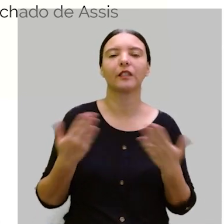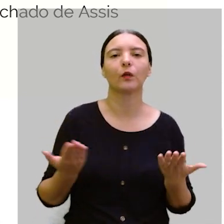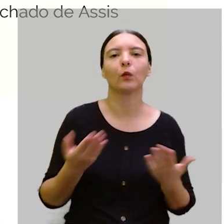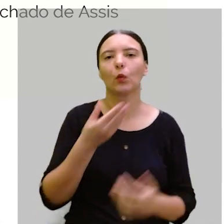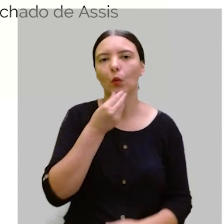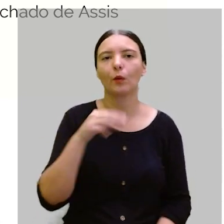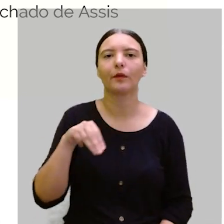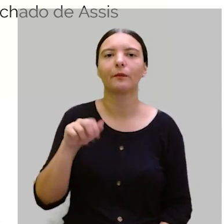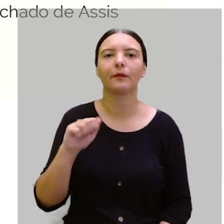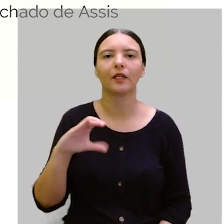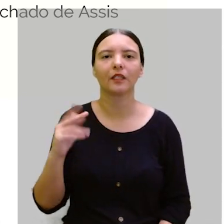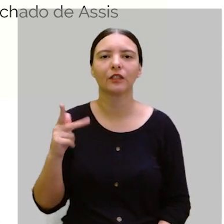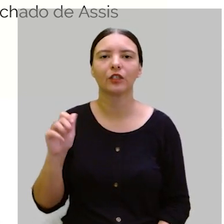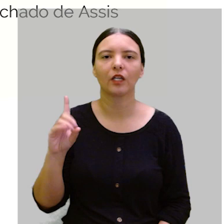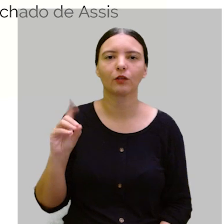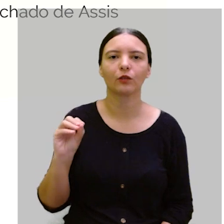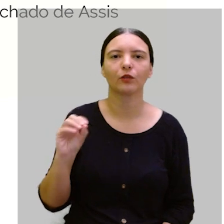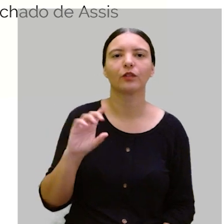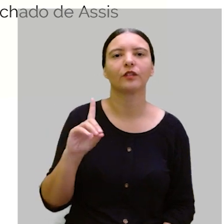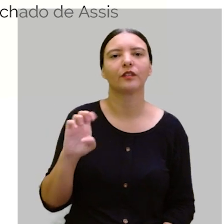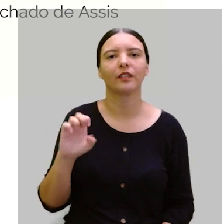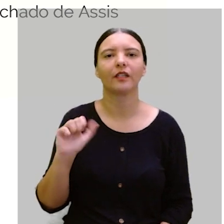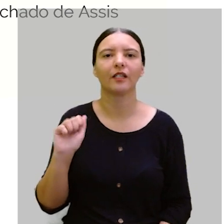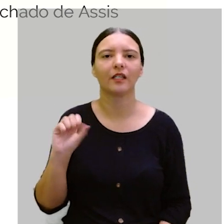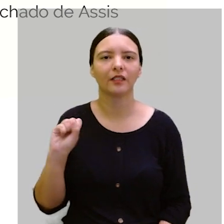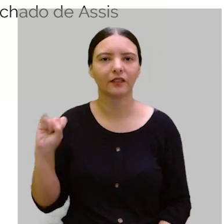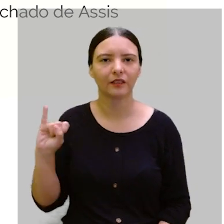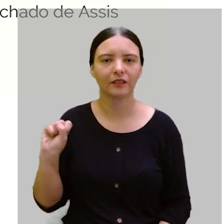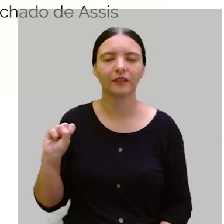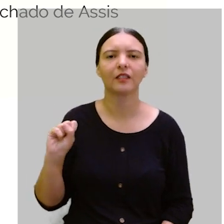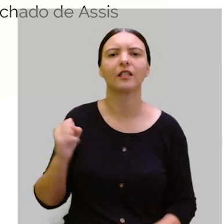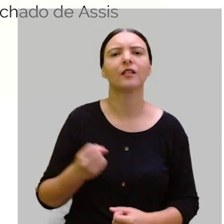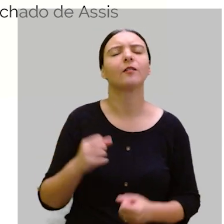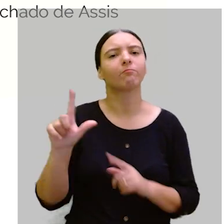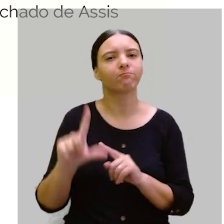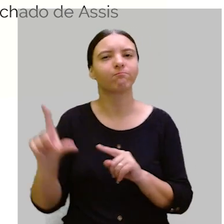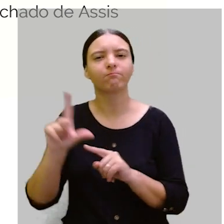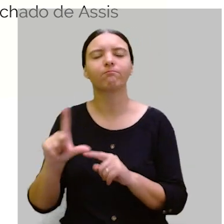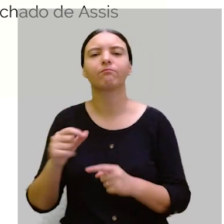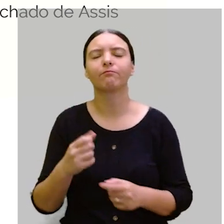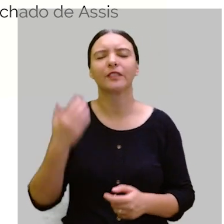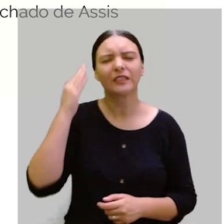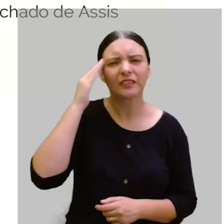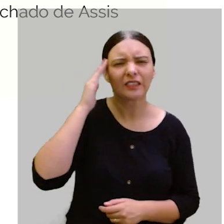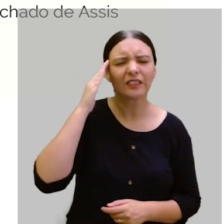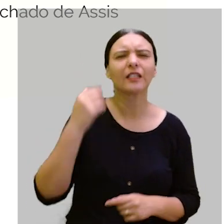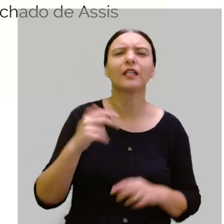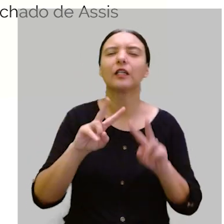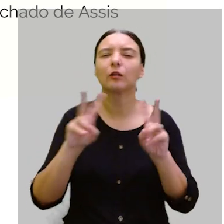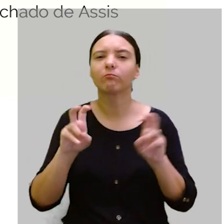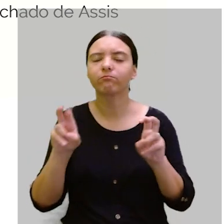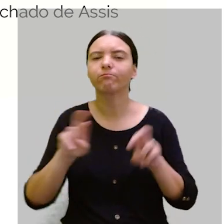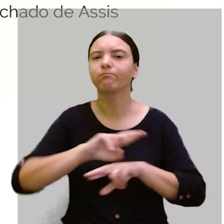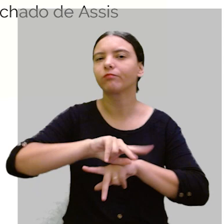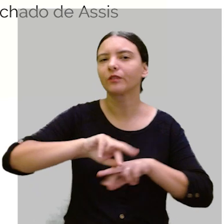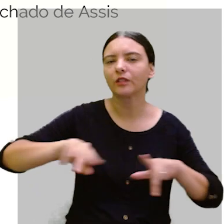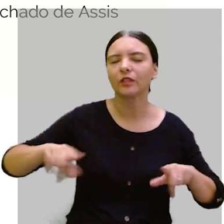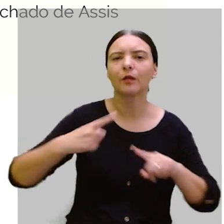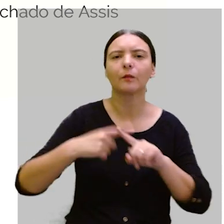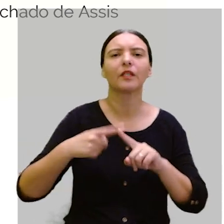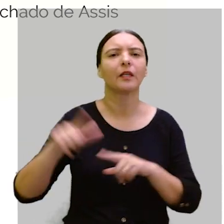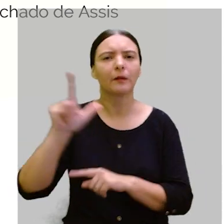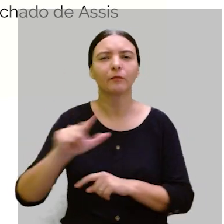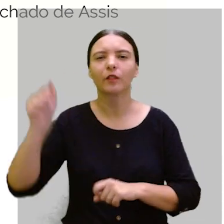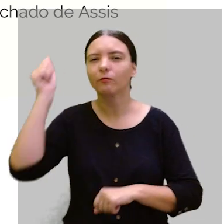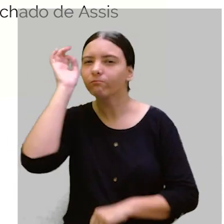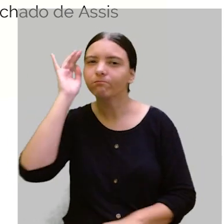eu adoro, a literatura nos ajuda a compreender a complexidade da condição humana e refletir sobre questões universais. A literatura é uma aventura do pensamento e